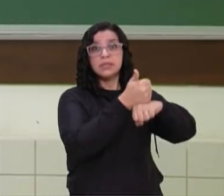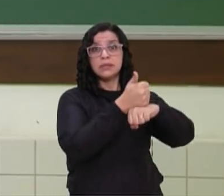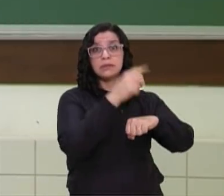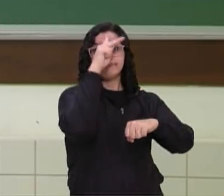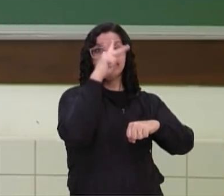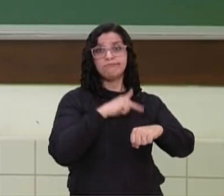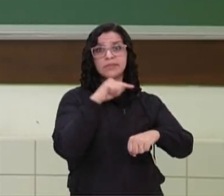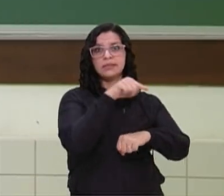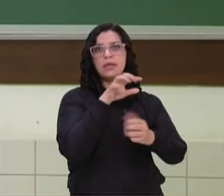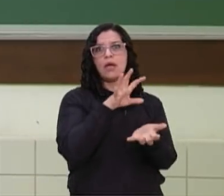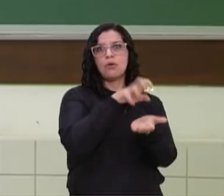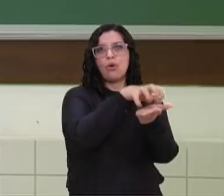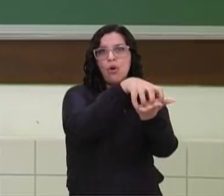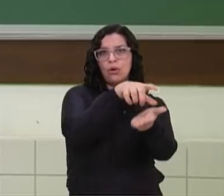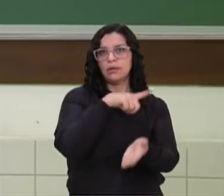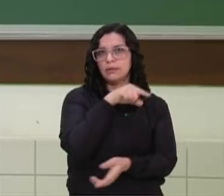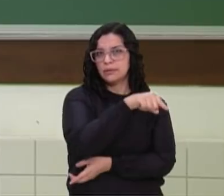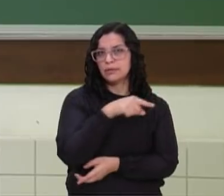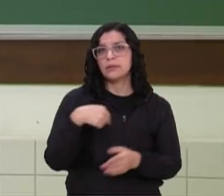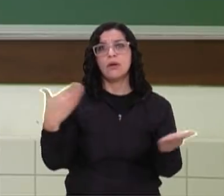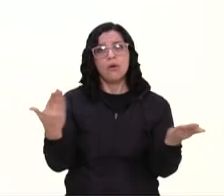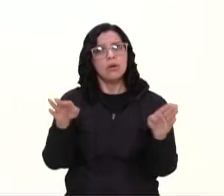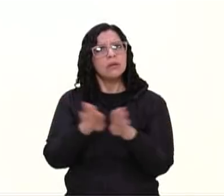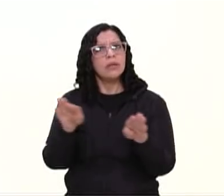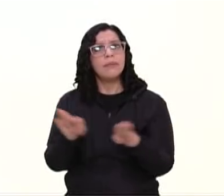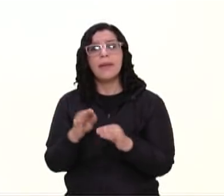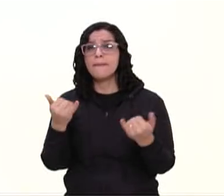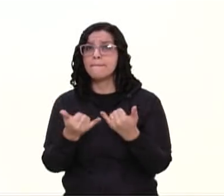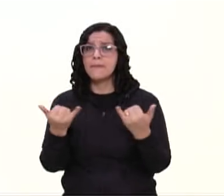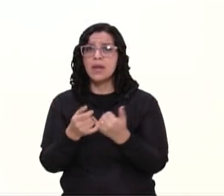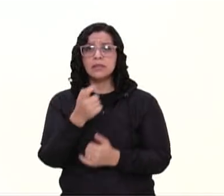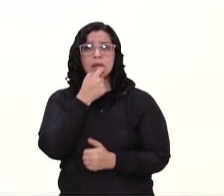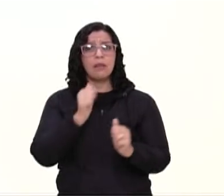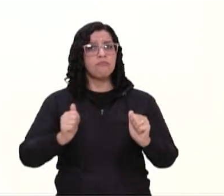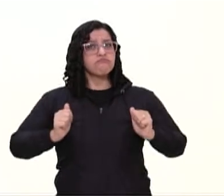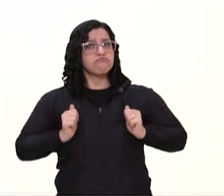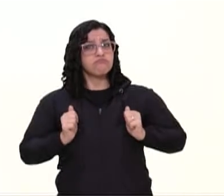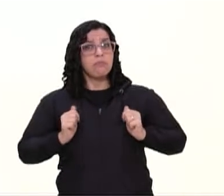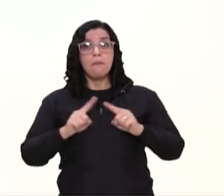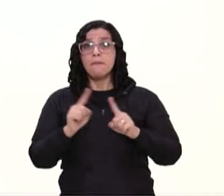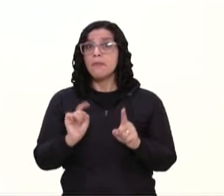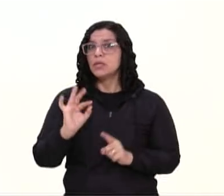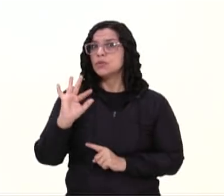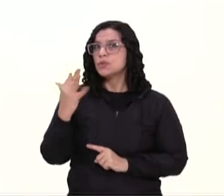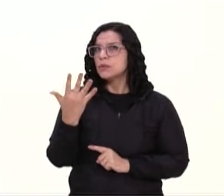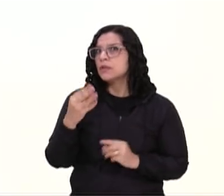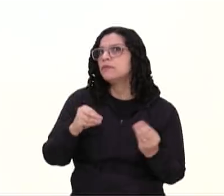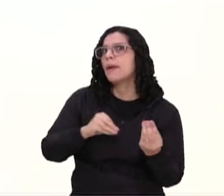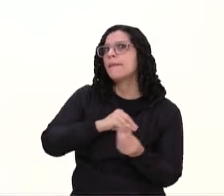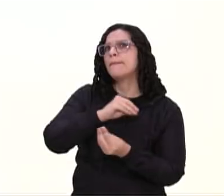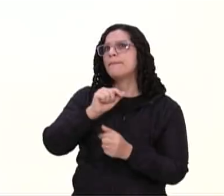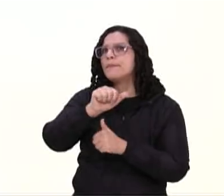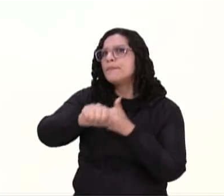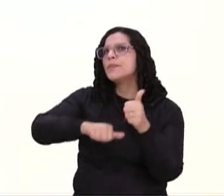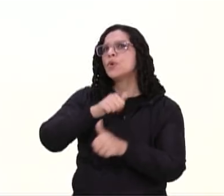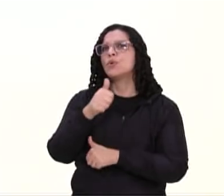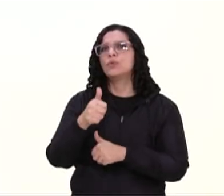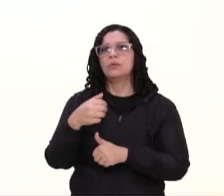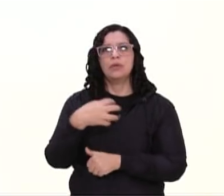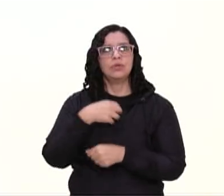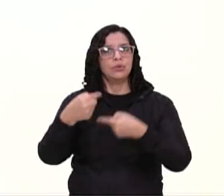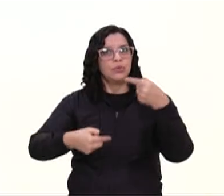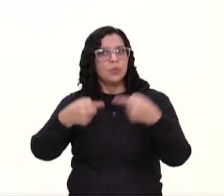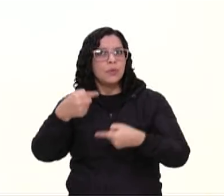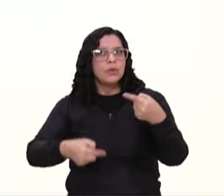tá? Então, muito tempo foi adotada essa negligência salutar, mas alguns acontecimentos vão levar a uma mudança dessa política da